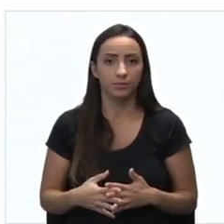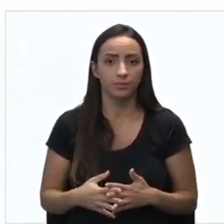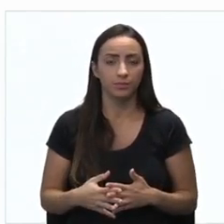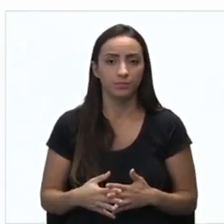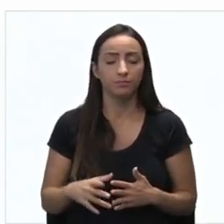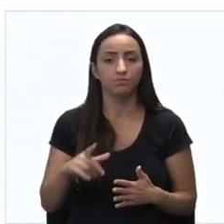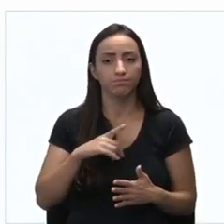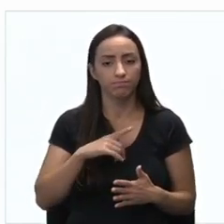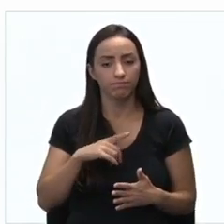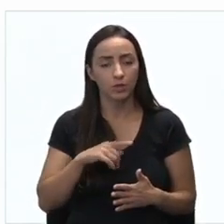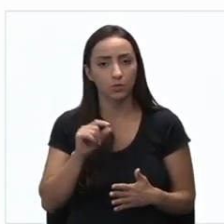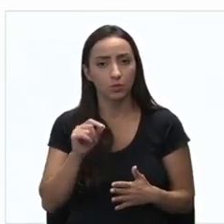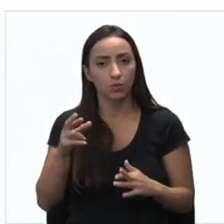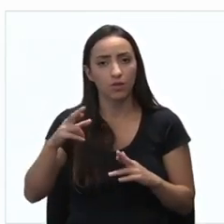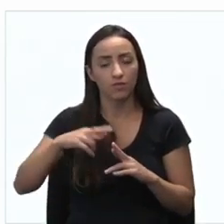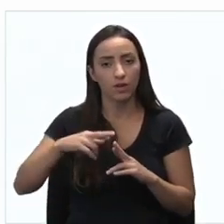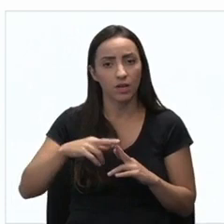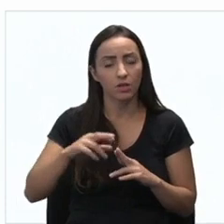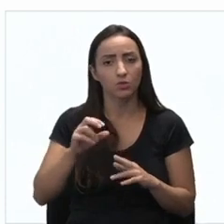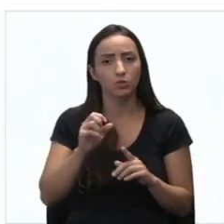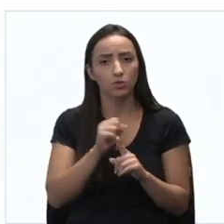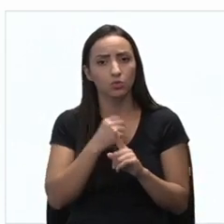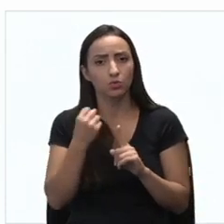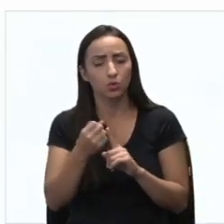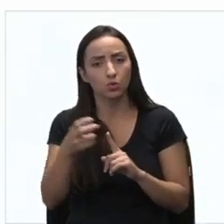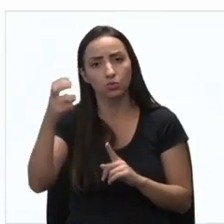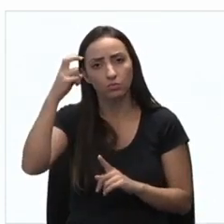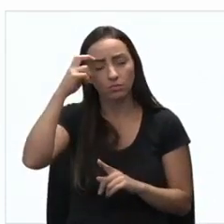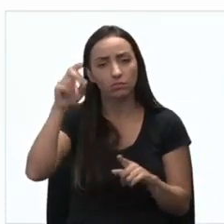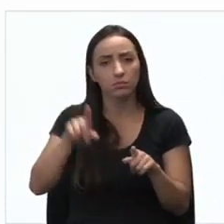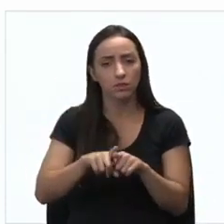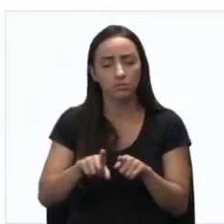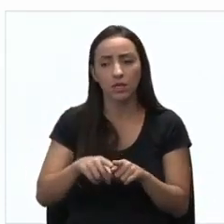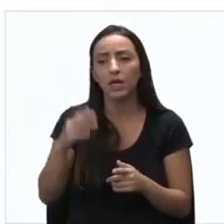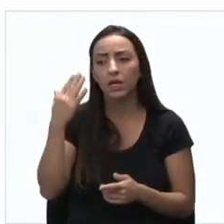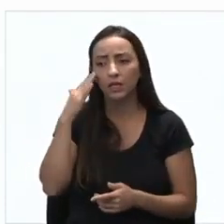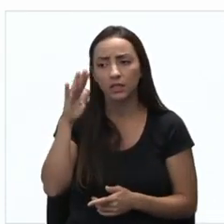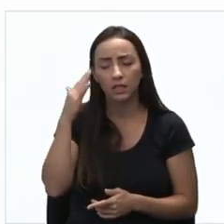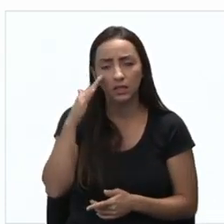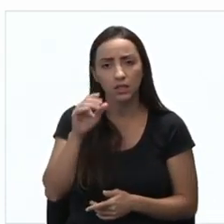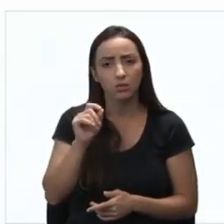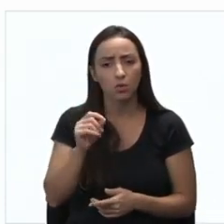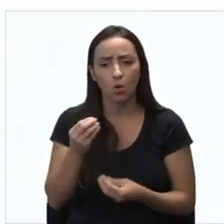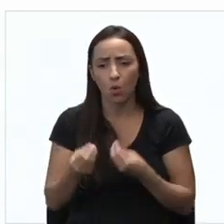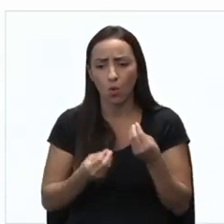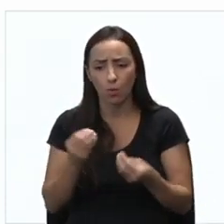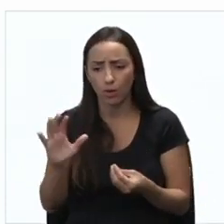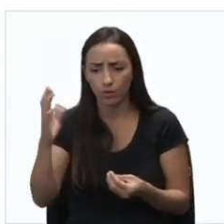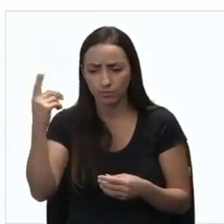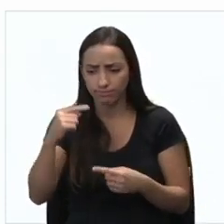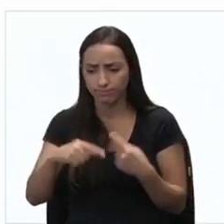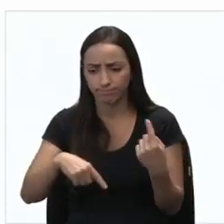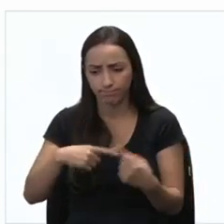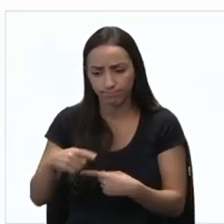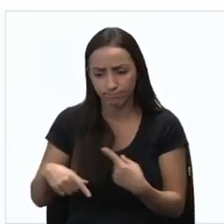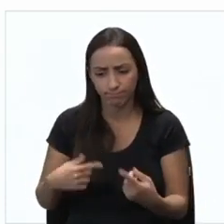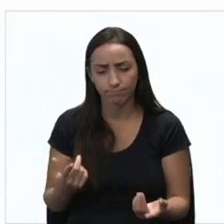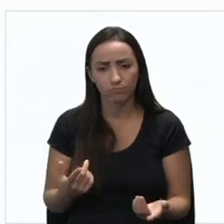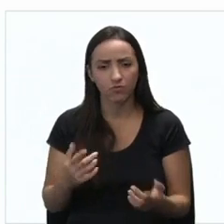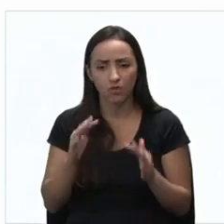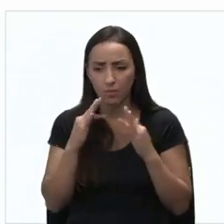insere-se aí um referencial sociocultural, compreendendo também como se dão as relações